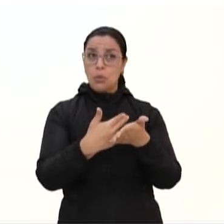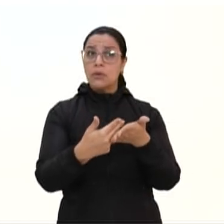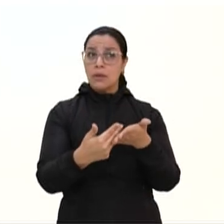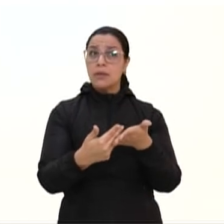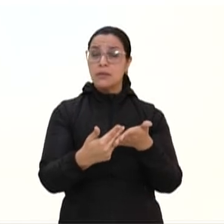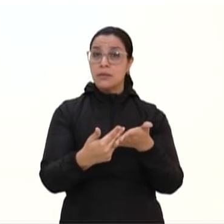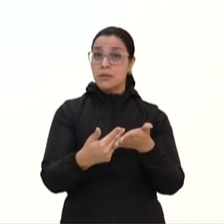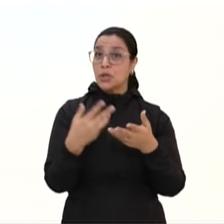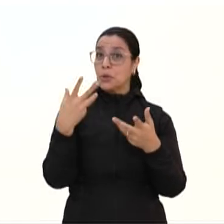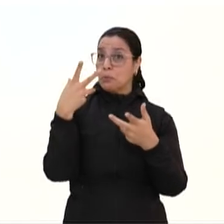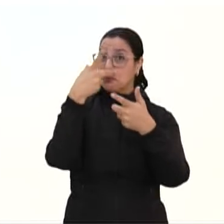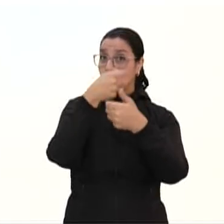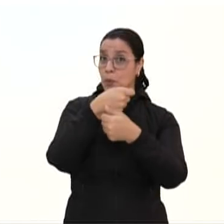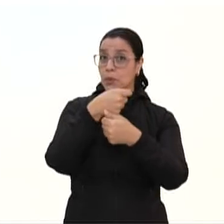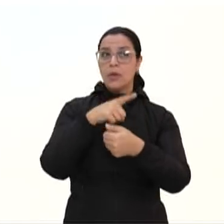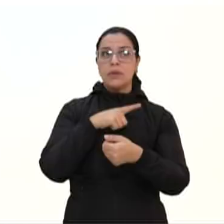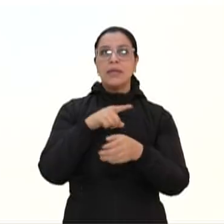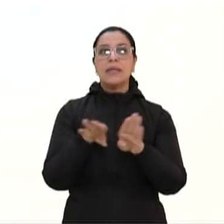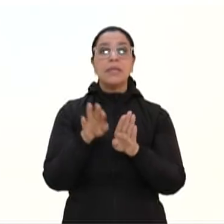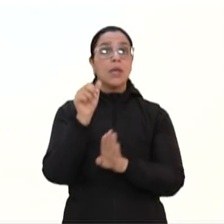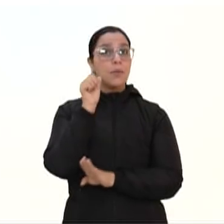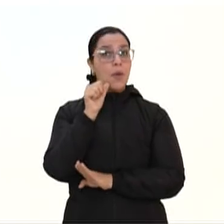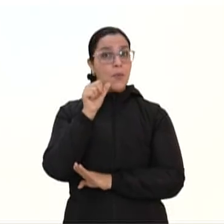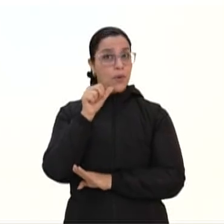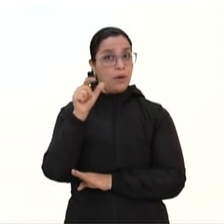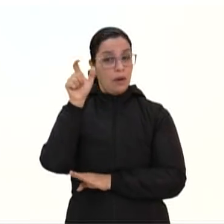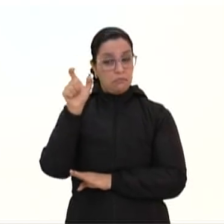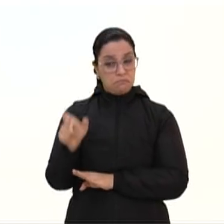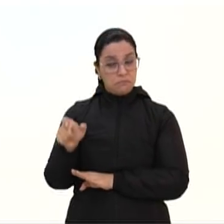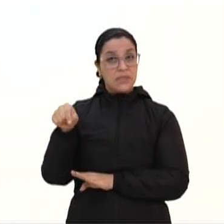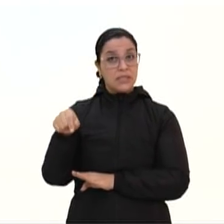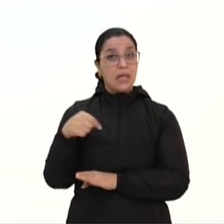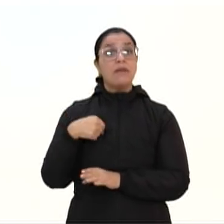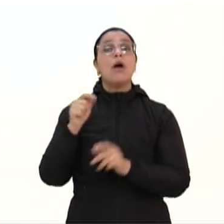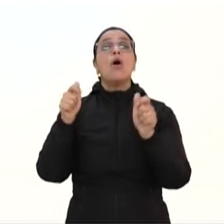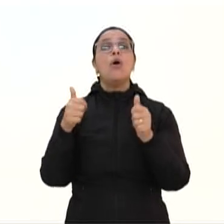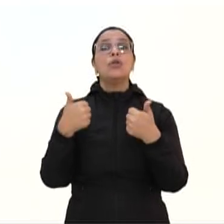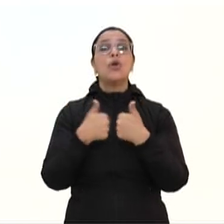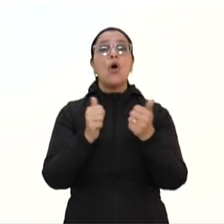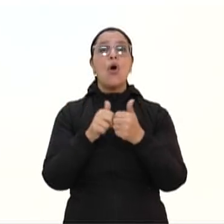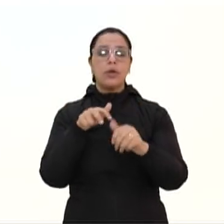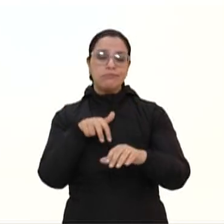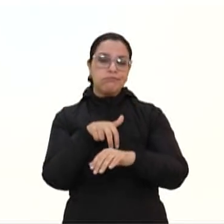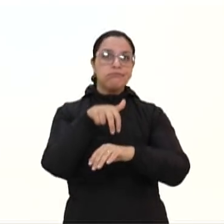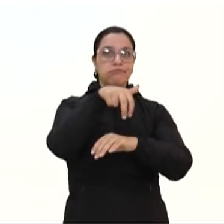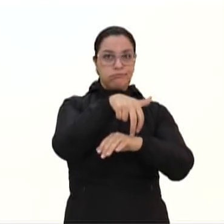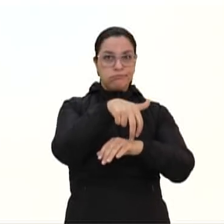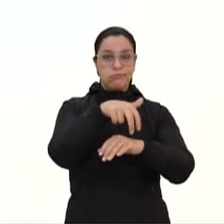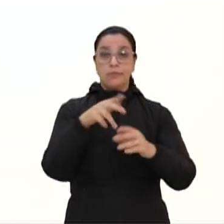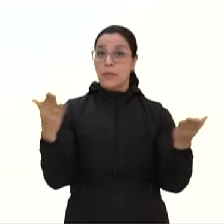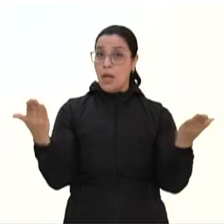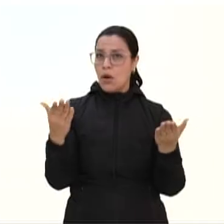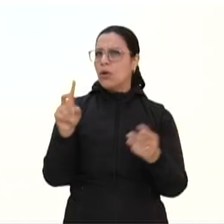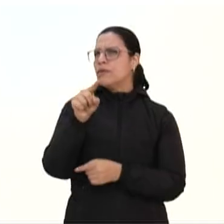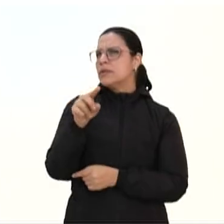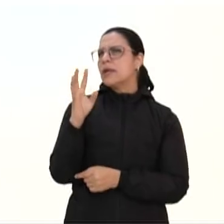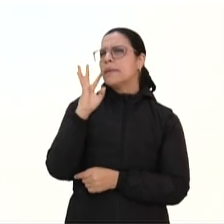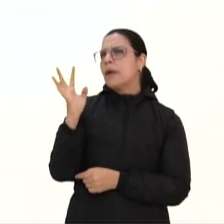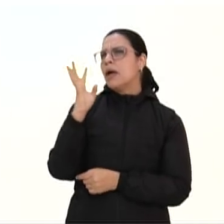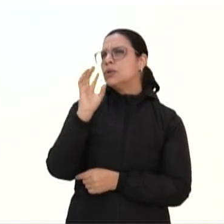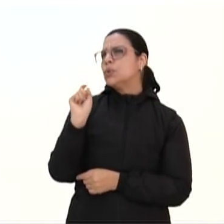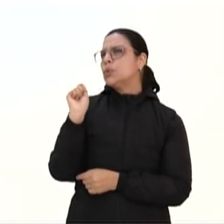bem lindo, tem uma moça que ela vai entrar no ônibus. Então, o que